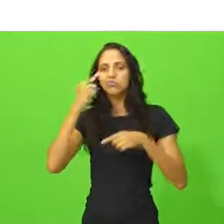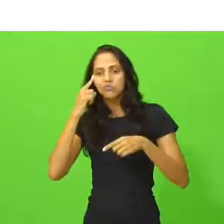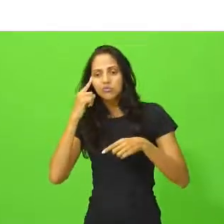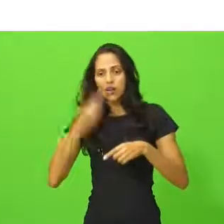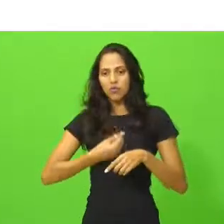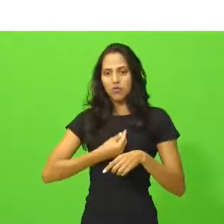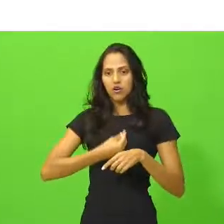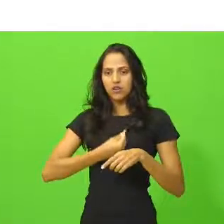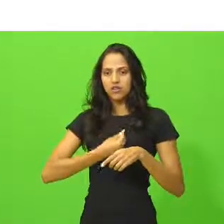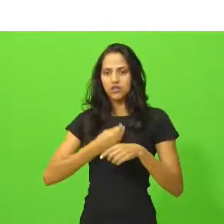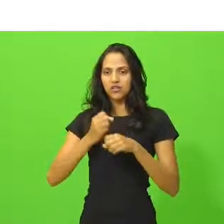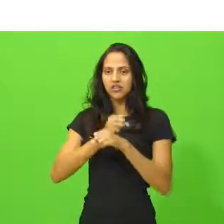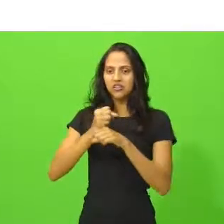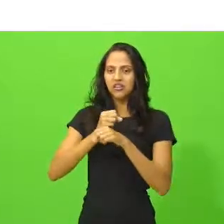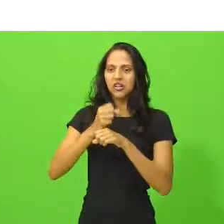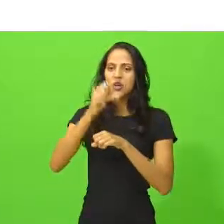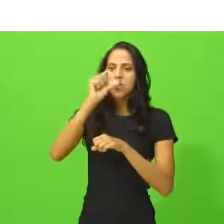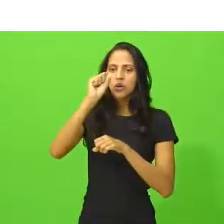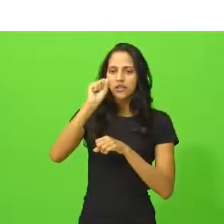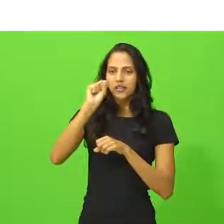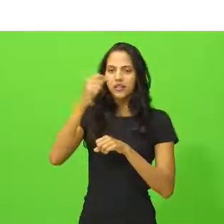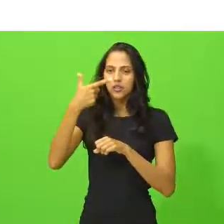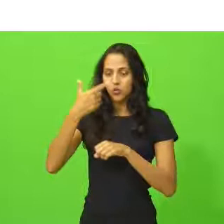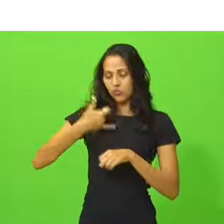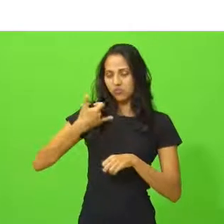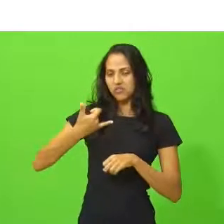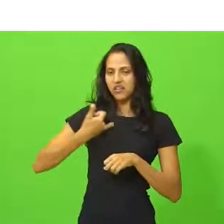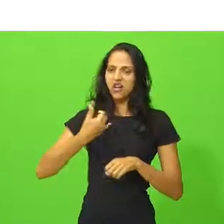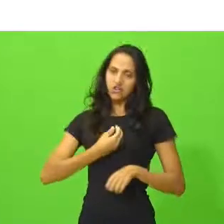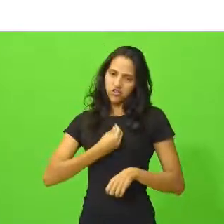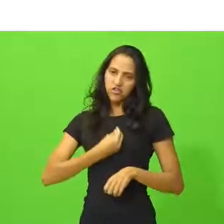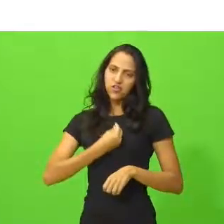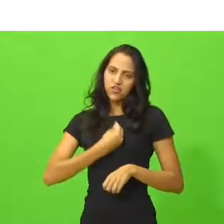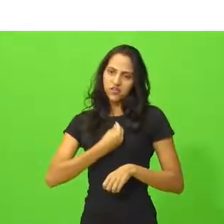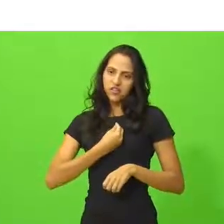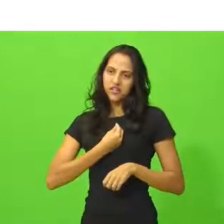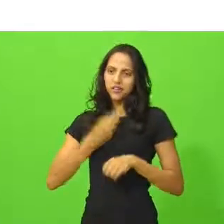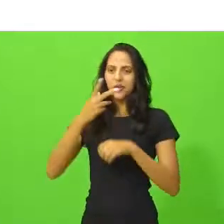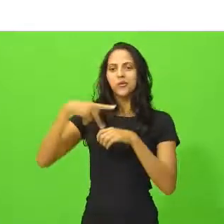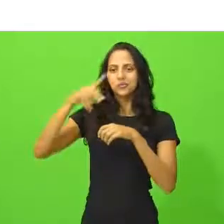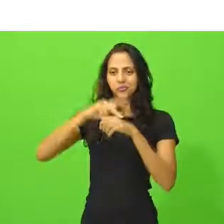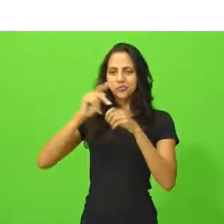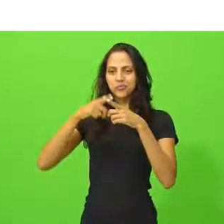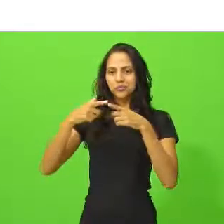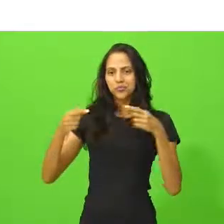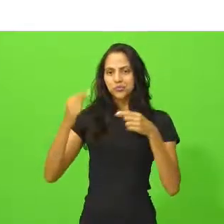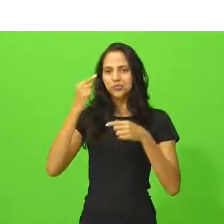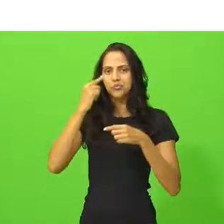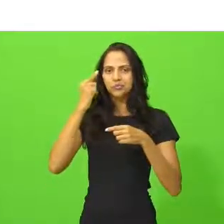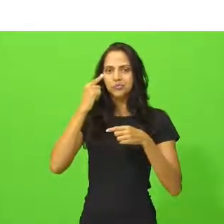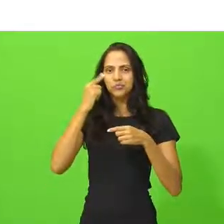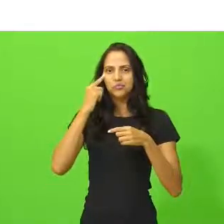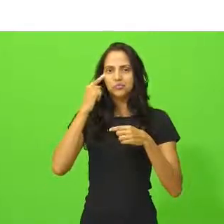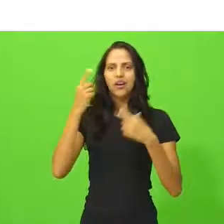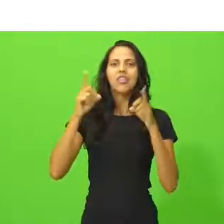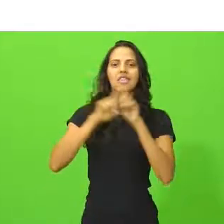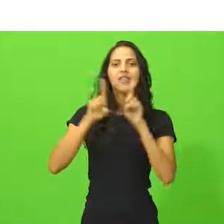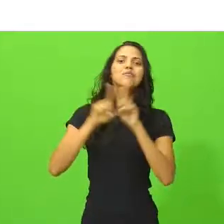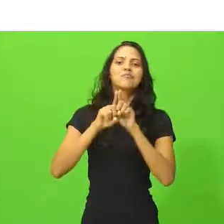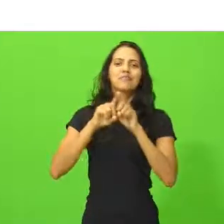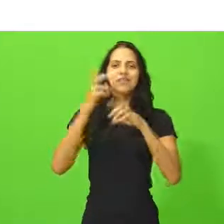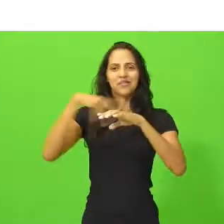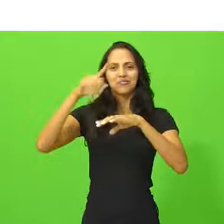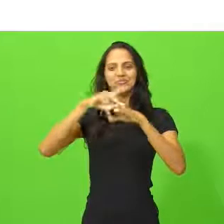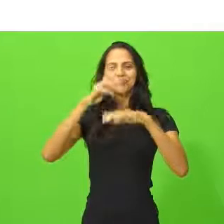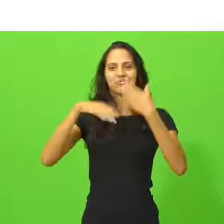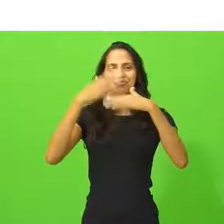de vida em torno de 82 anos. Então, você nota que no caso do Japão, a expectativa é superior à do Brasil, portanto, alta, enquanto que nos